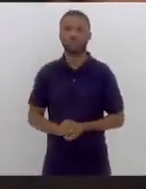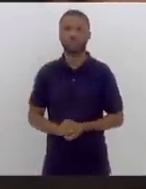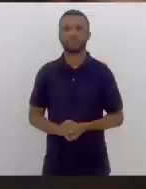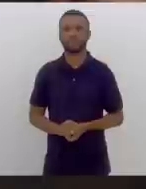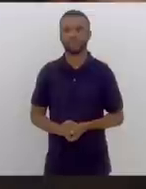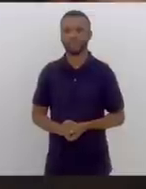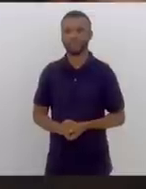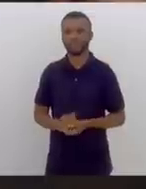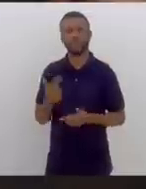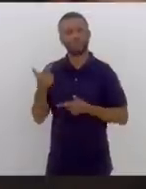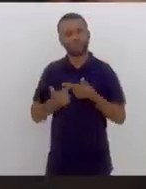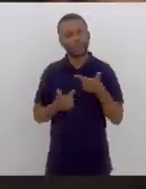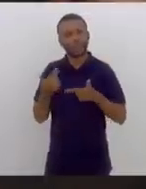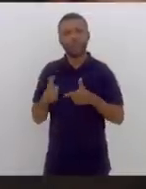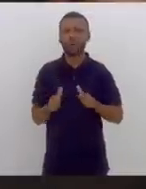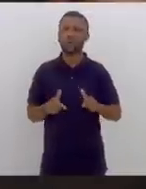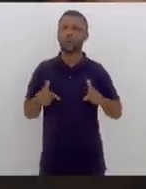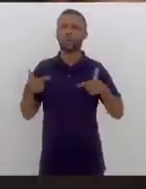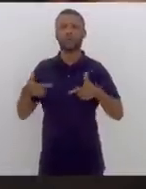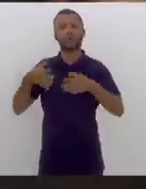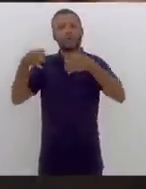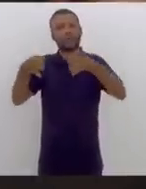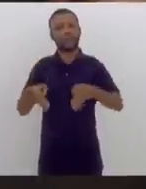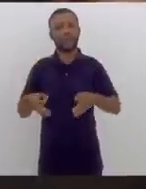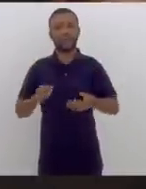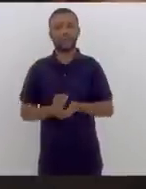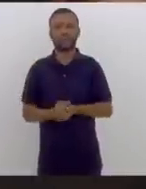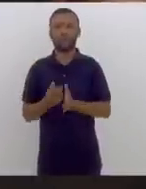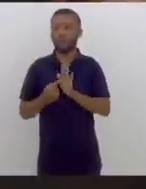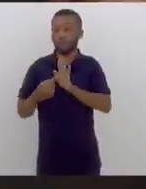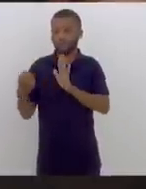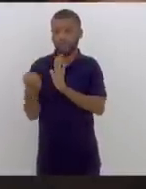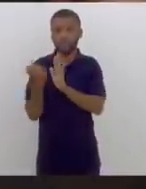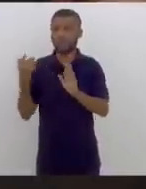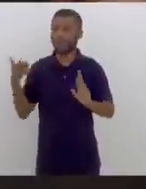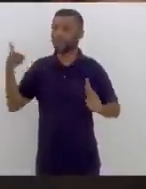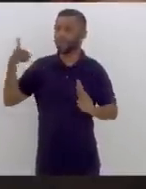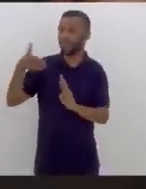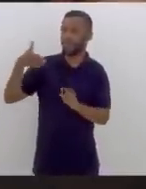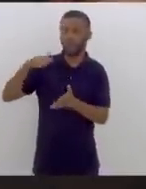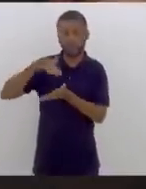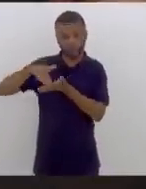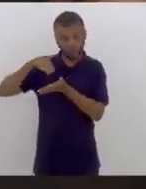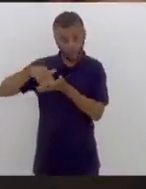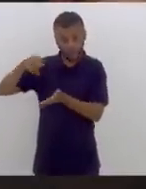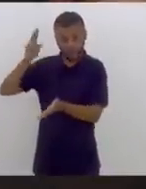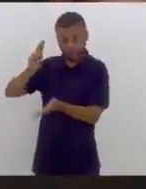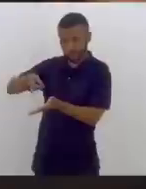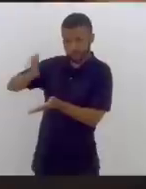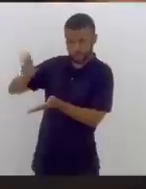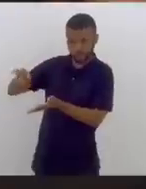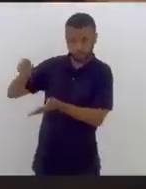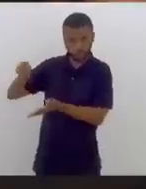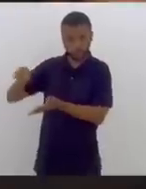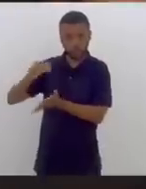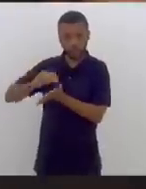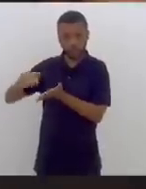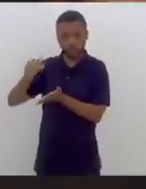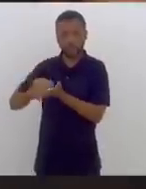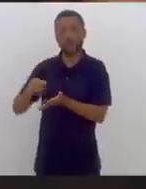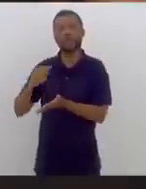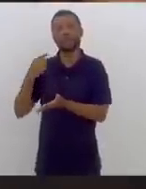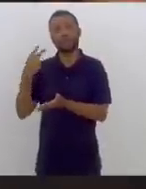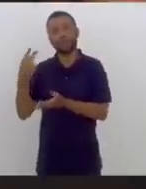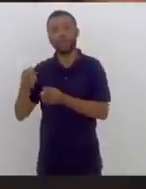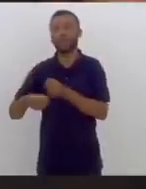vamos trabalhar vamos fazer o que é certo vamos levar esse legado o secretário vai permanecer o secretário vai ficar mais